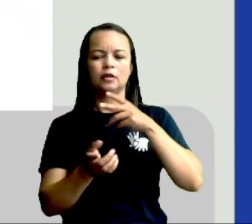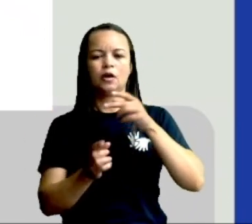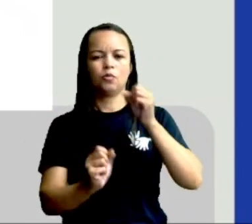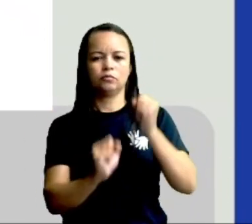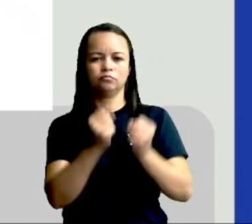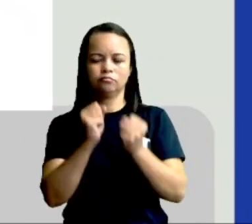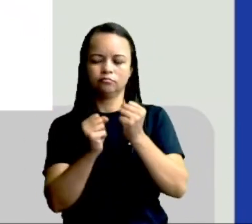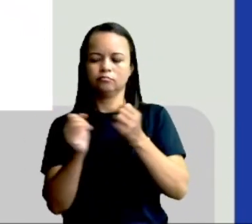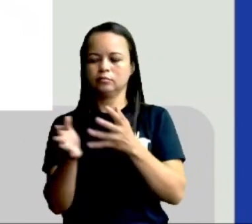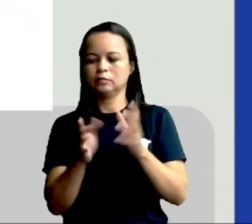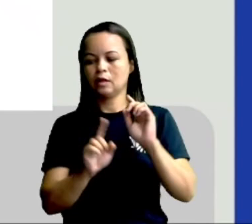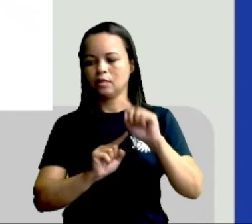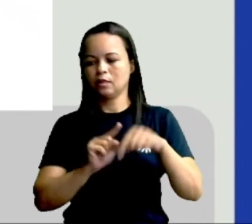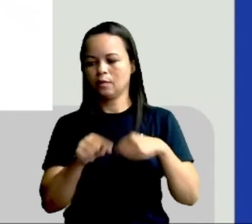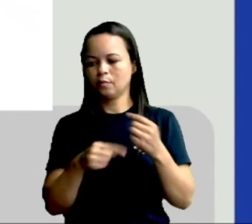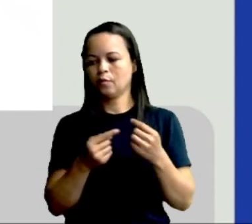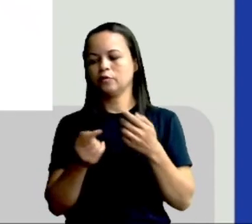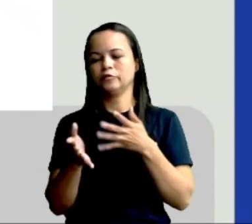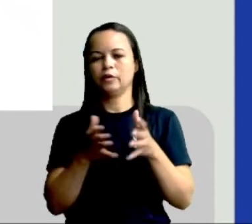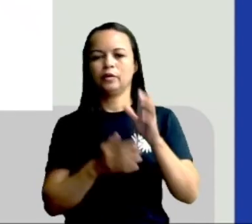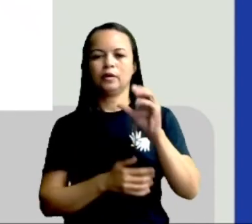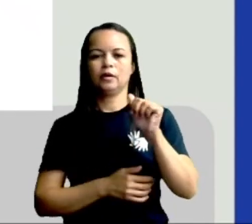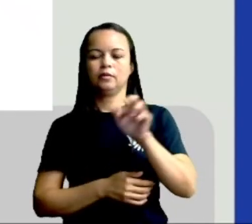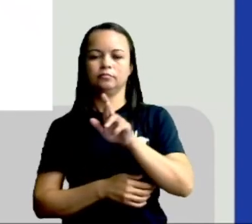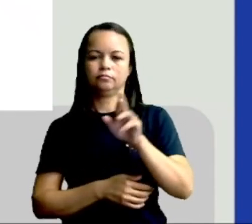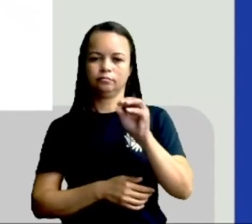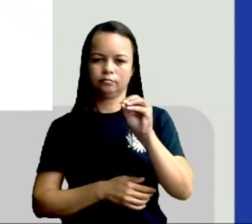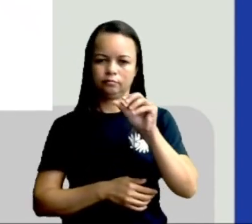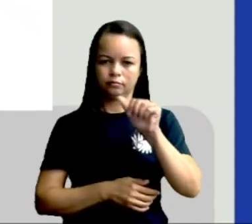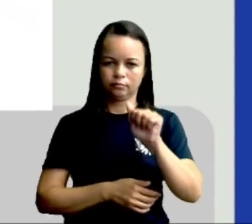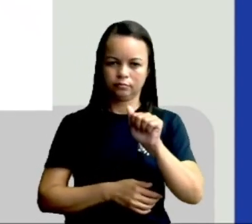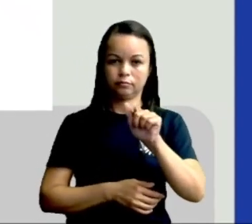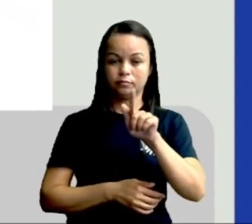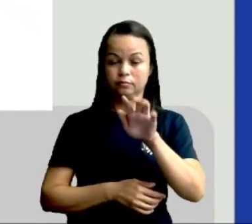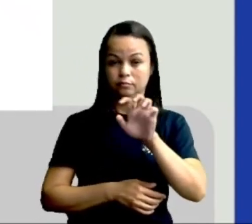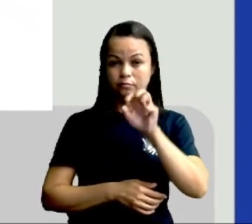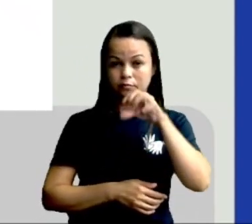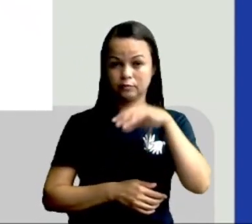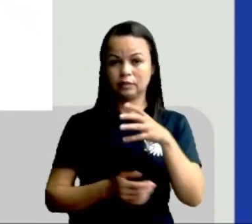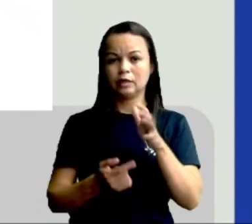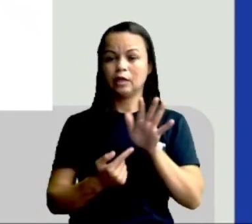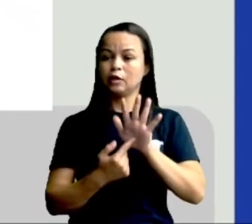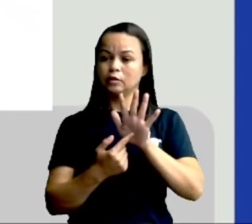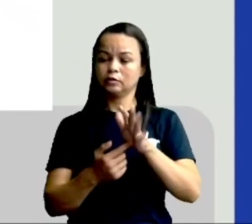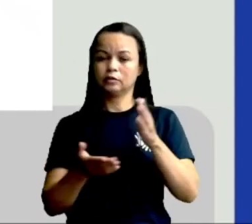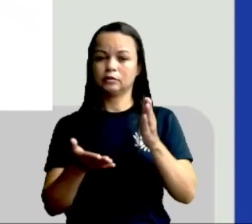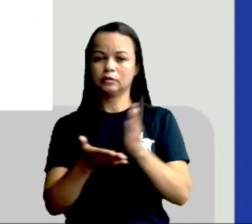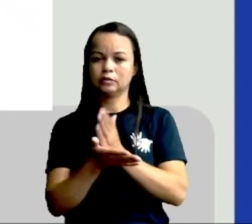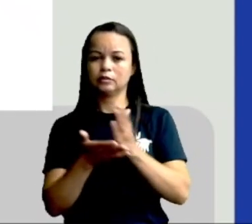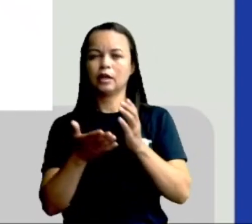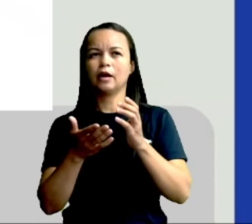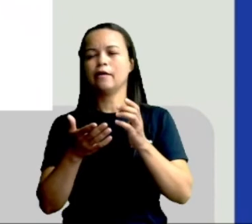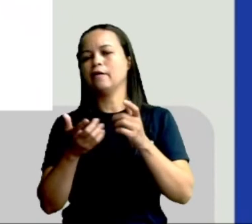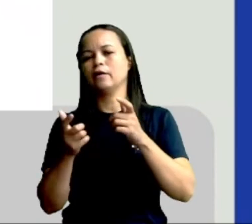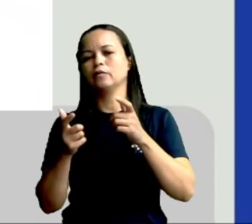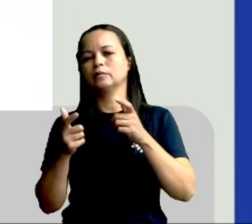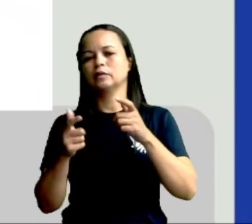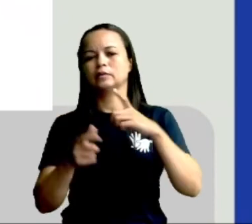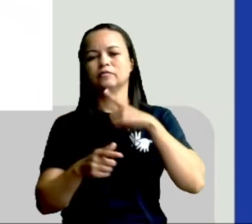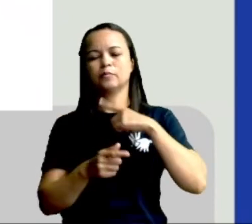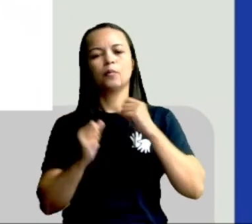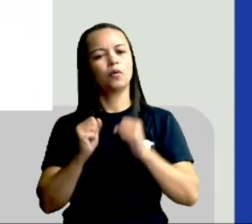maior capacidade. Começaram a inventar alguns transportes que comportavam mais pessoas.